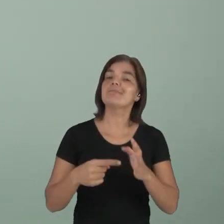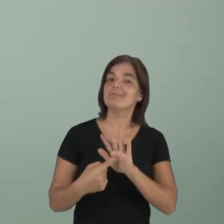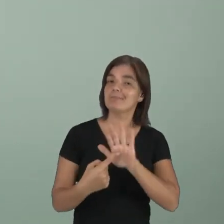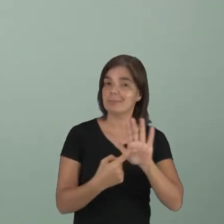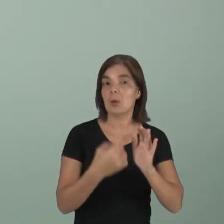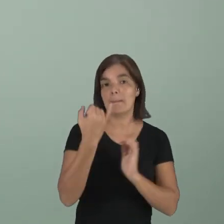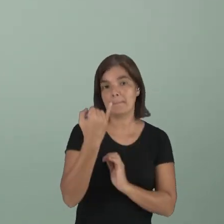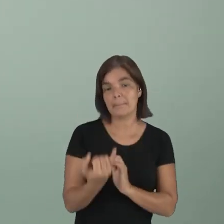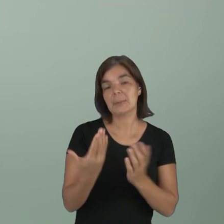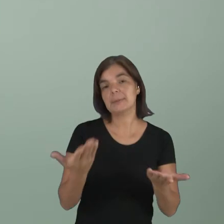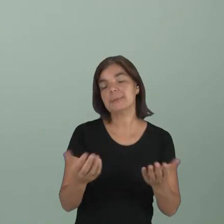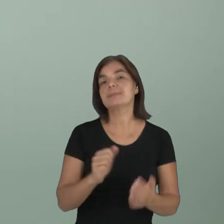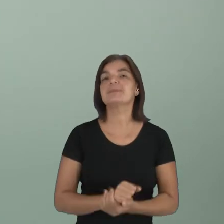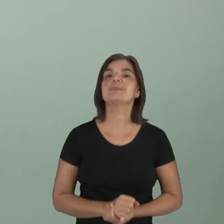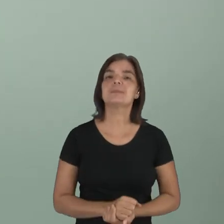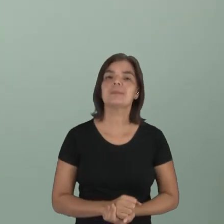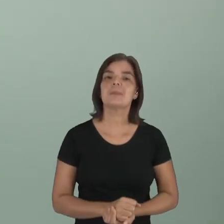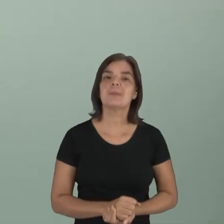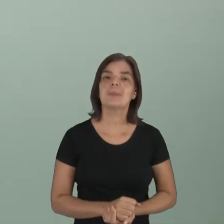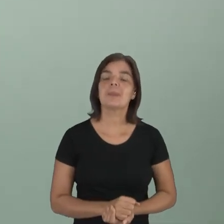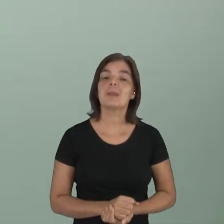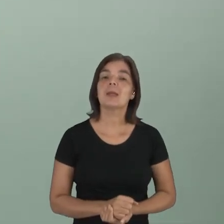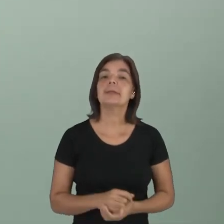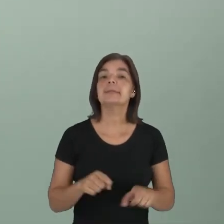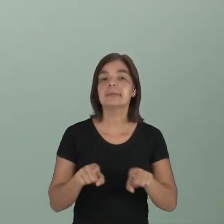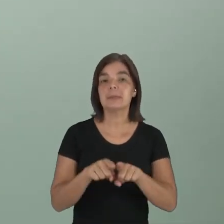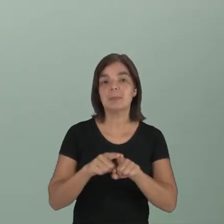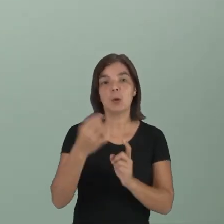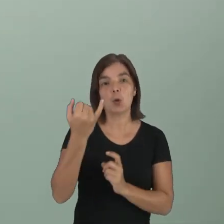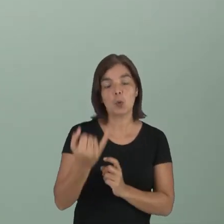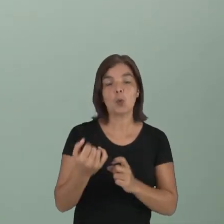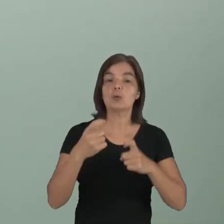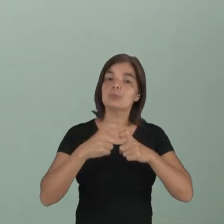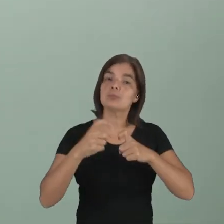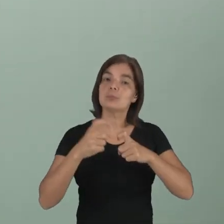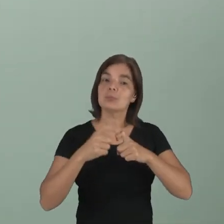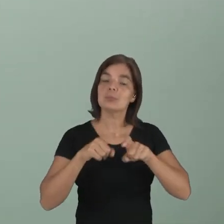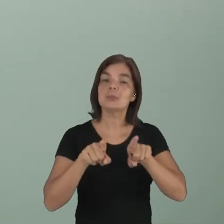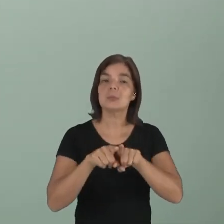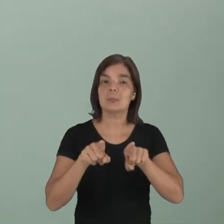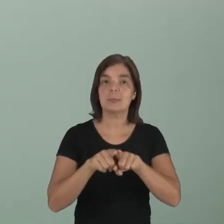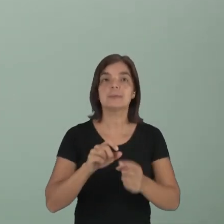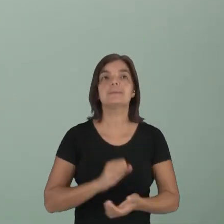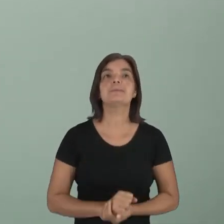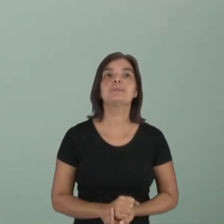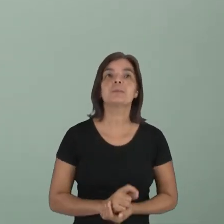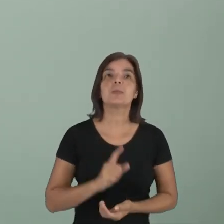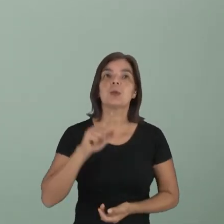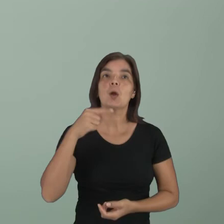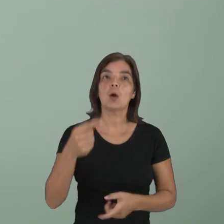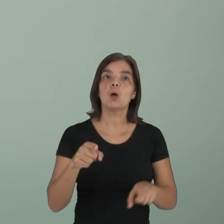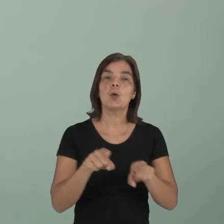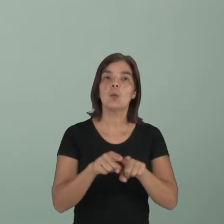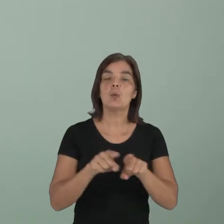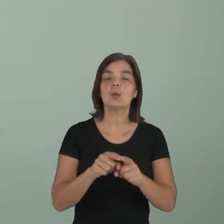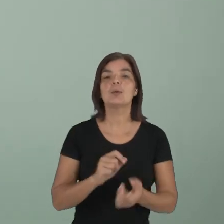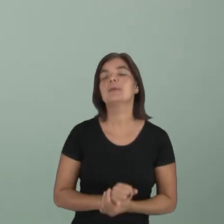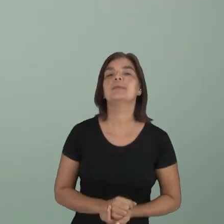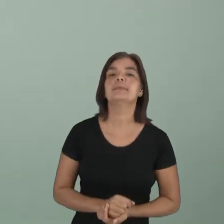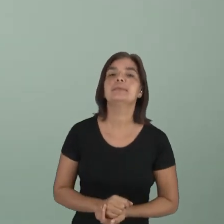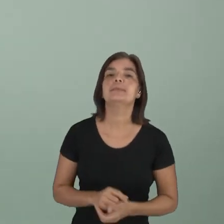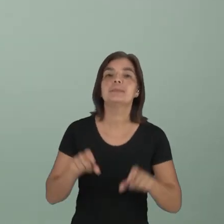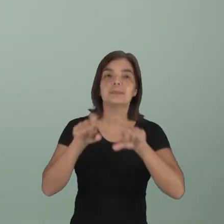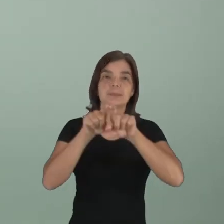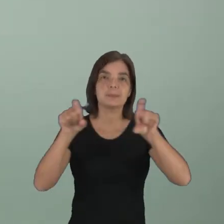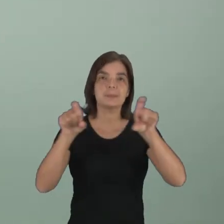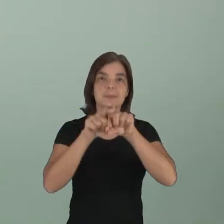ele emagrecer. Logo, consistiu no exagero na fala do doutor, trata-se da hipérbole. Agora,